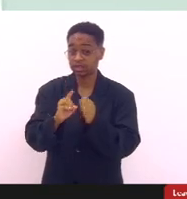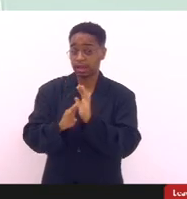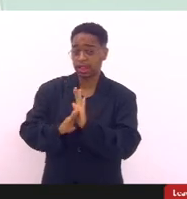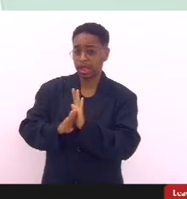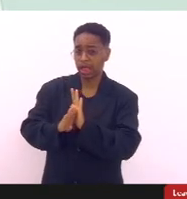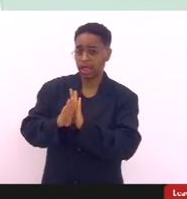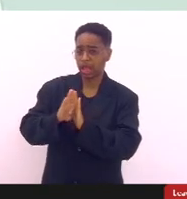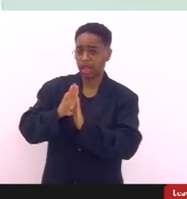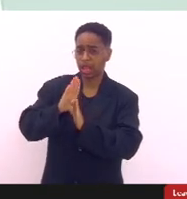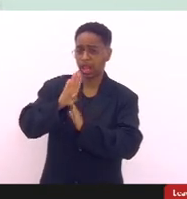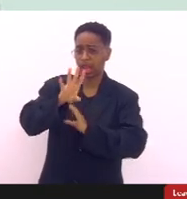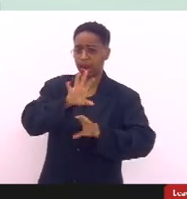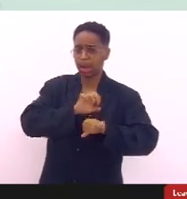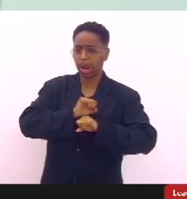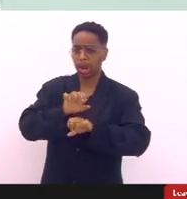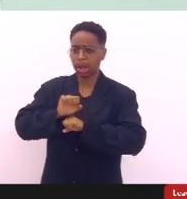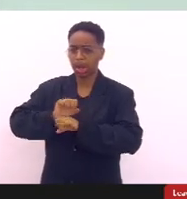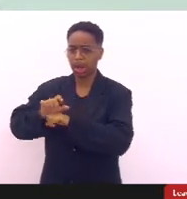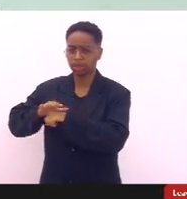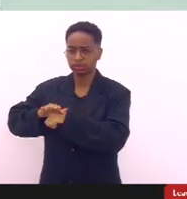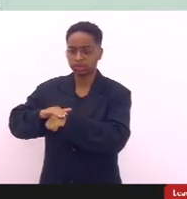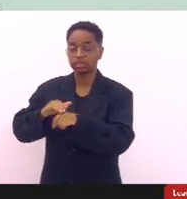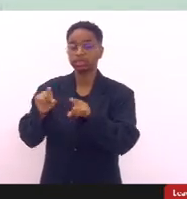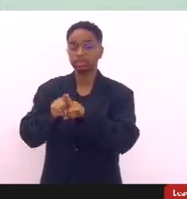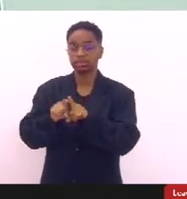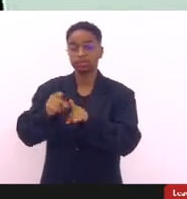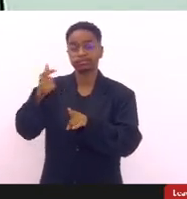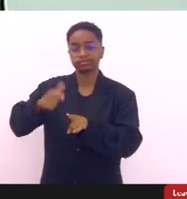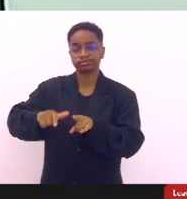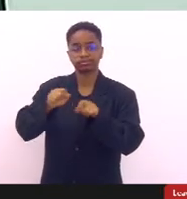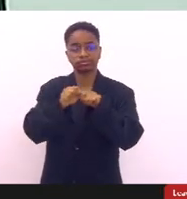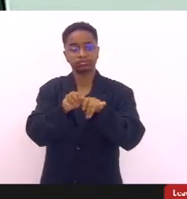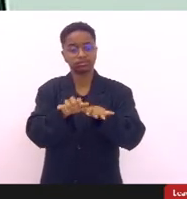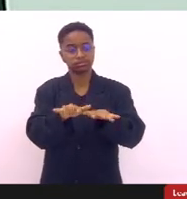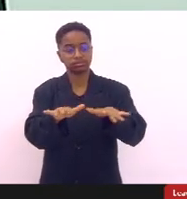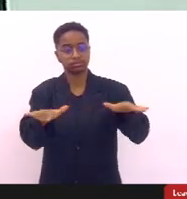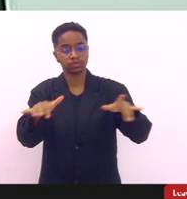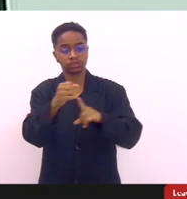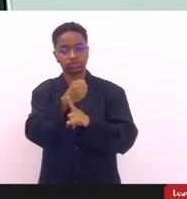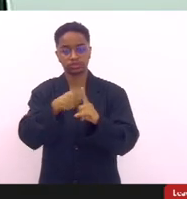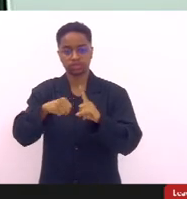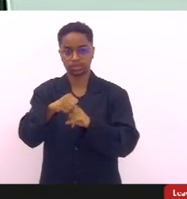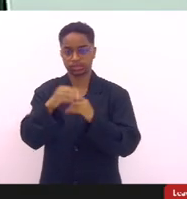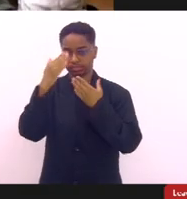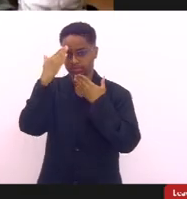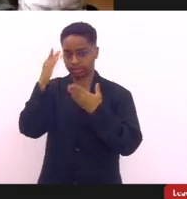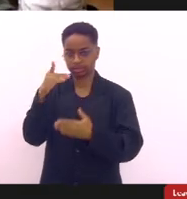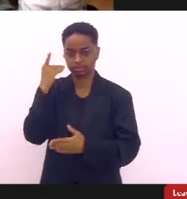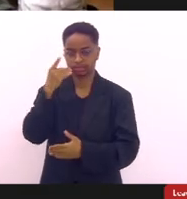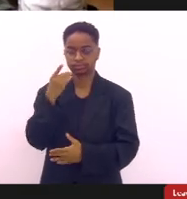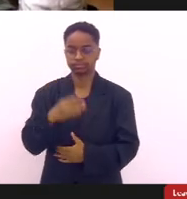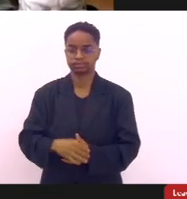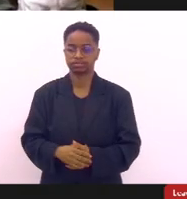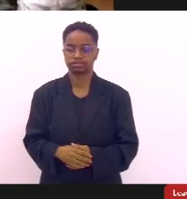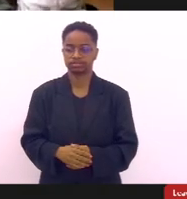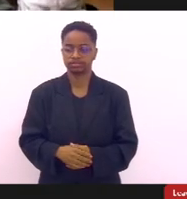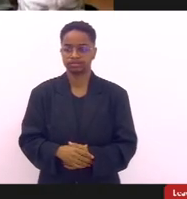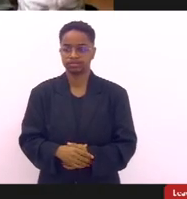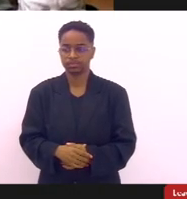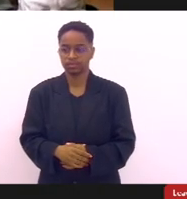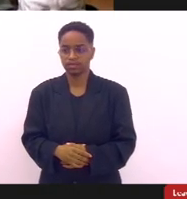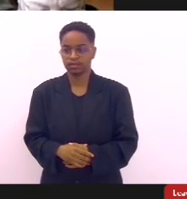aumentarão e também aumentará as incidências de tuberculose na sociedade. Obrigado, deputado Marcos.